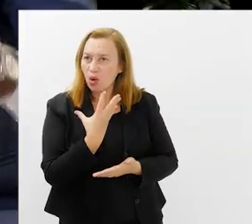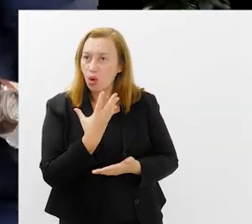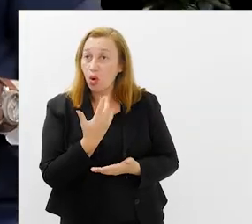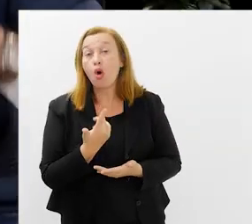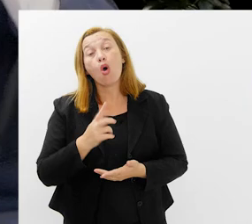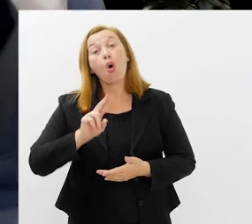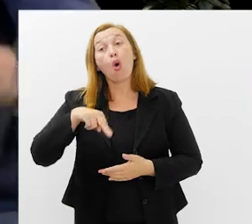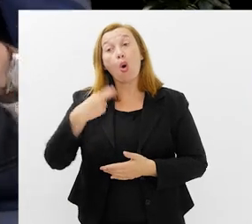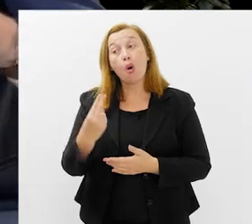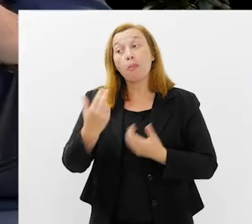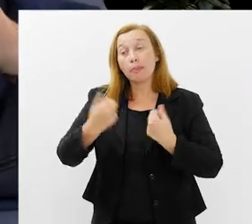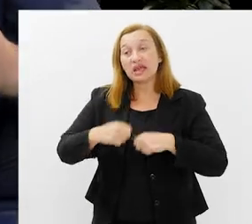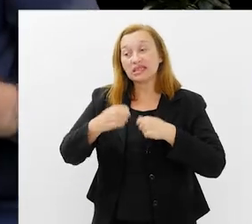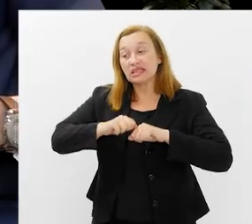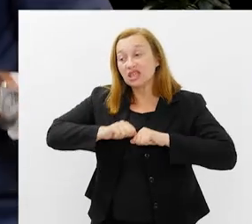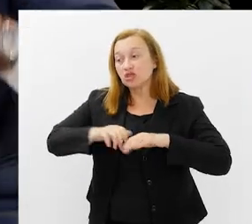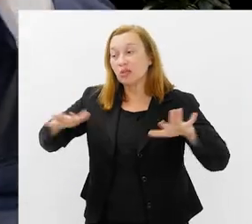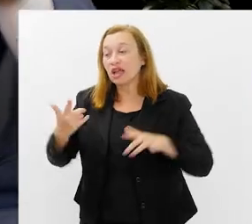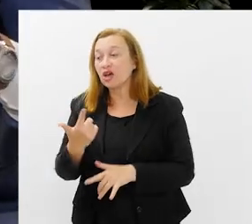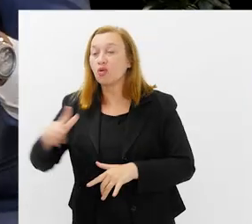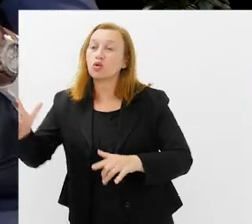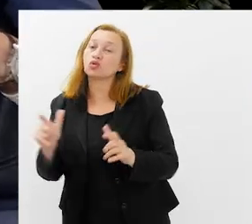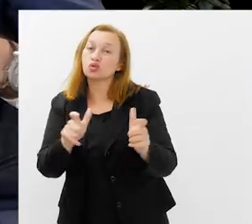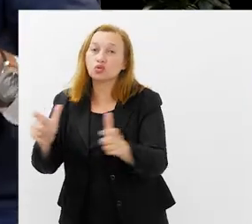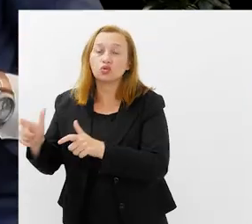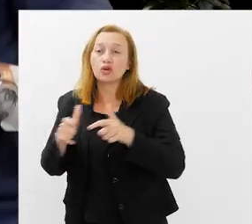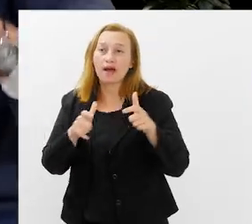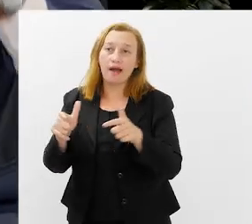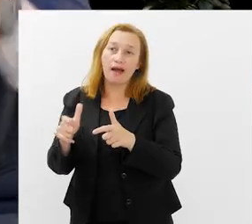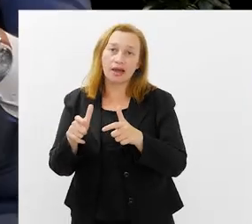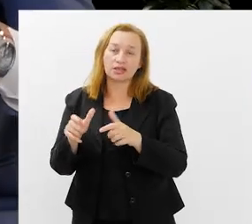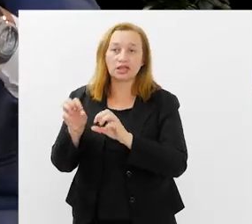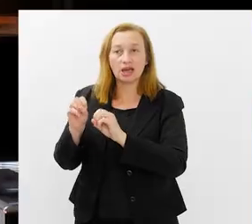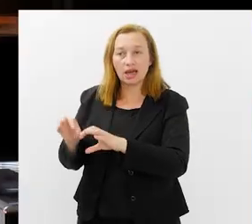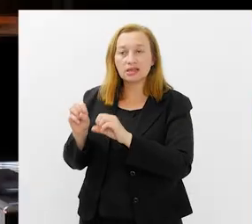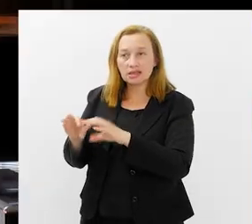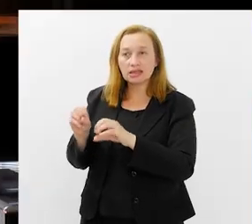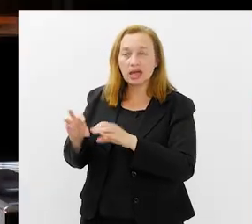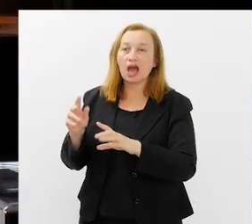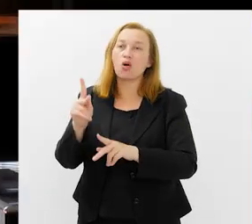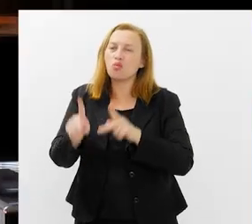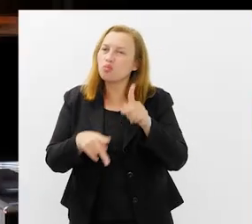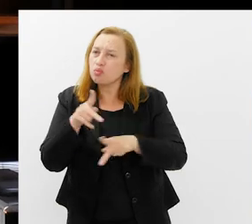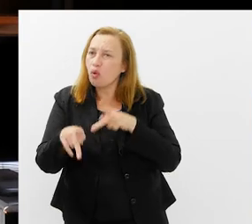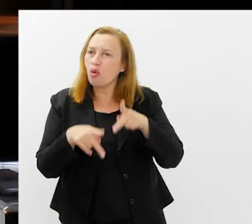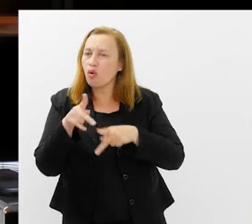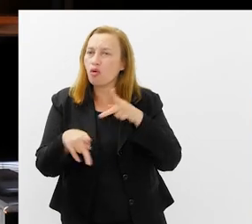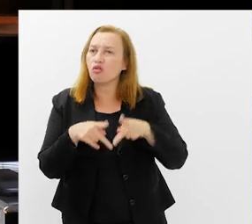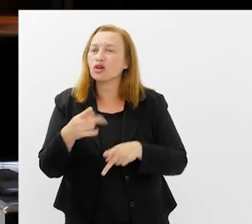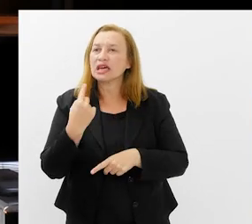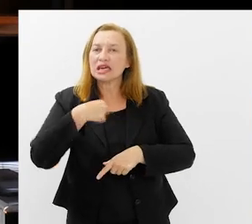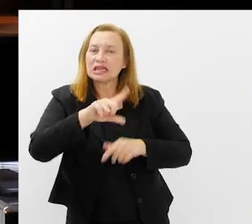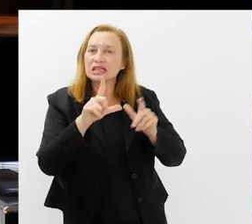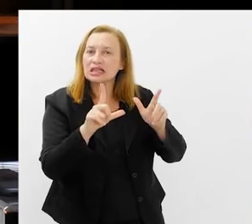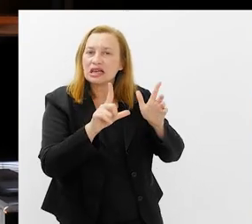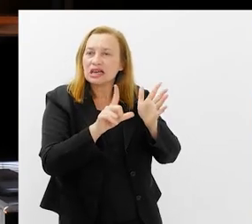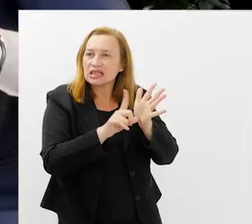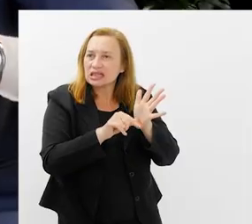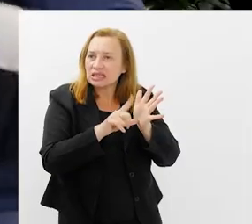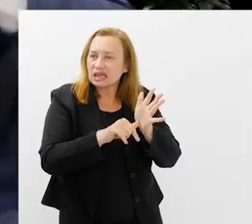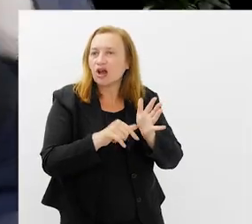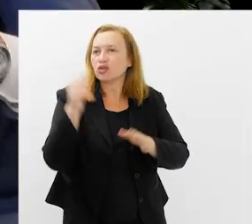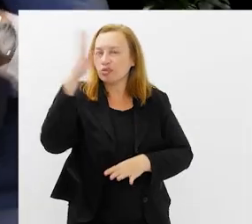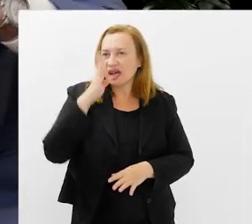arrojado, né, ocupar outros espaços, o meio urbano, né, ser mais ostensivo com a população, ir na central do